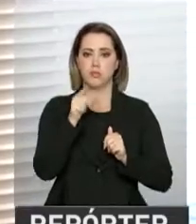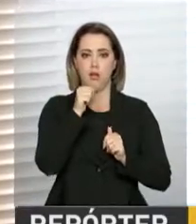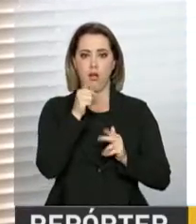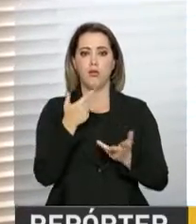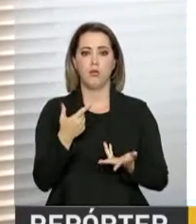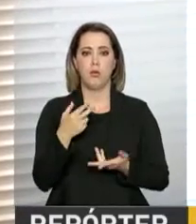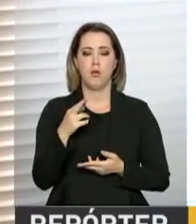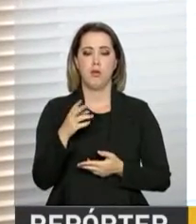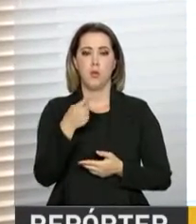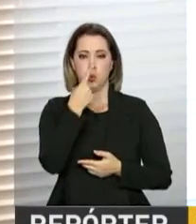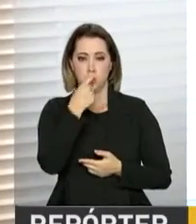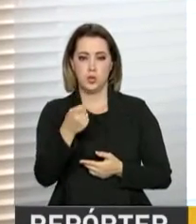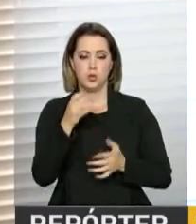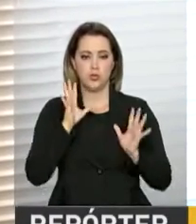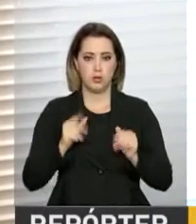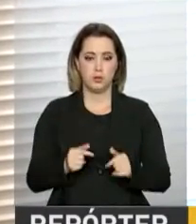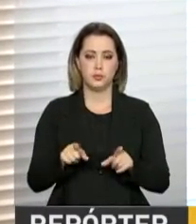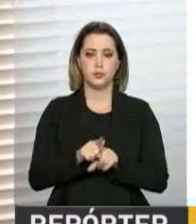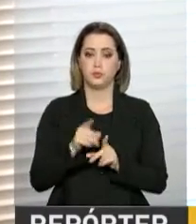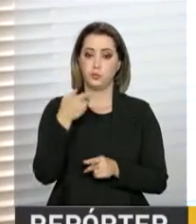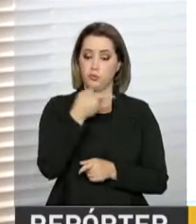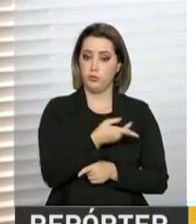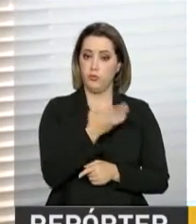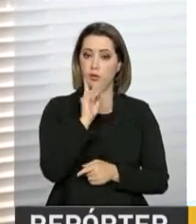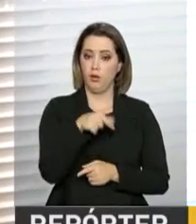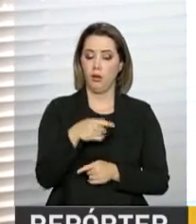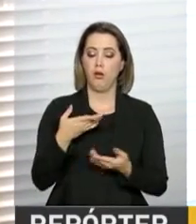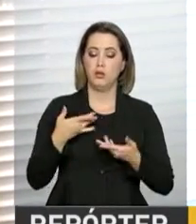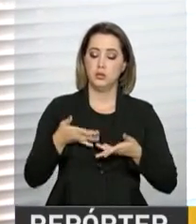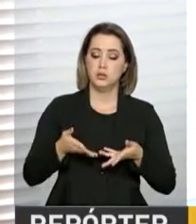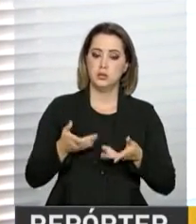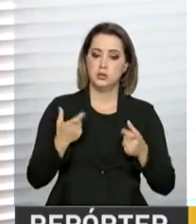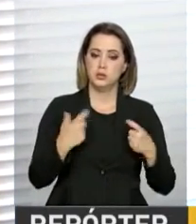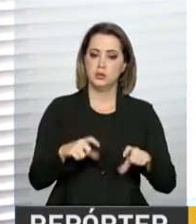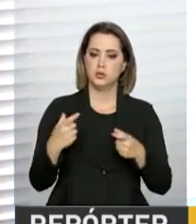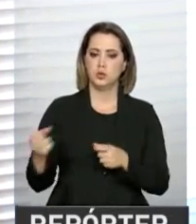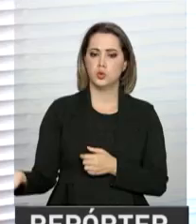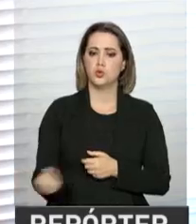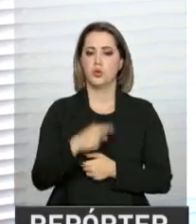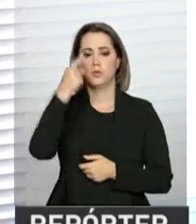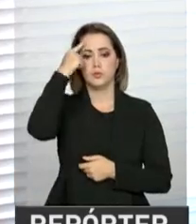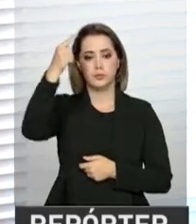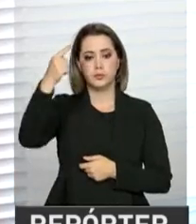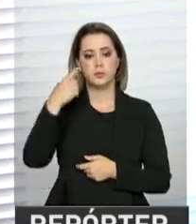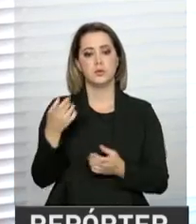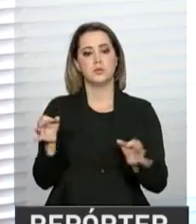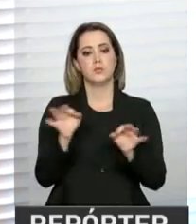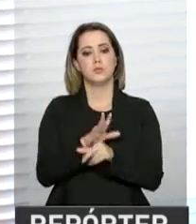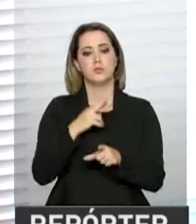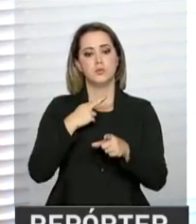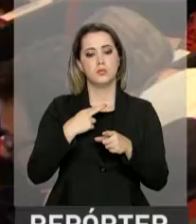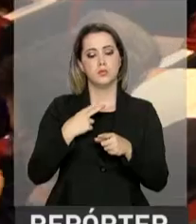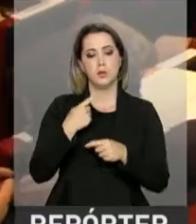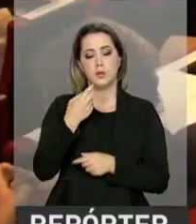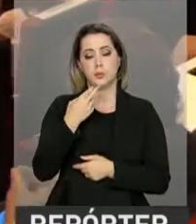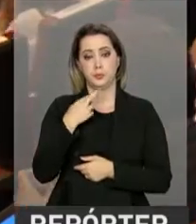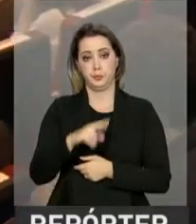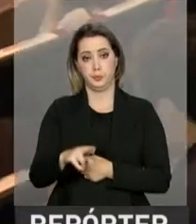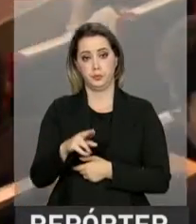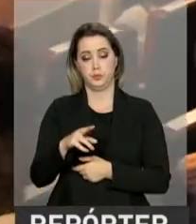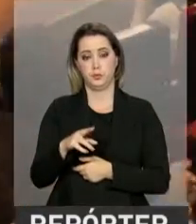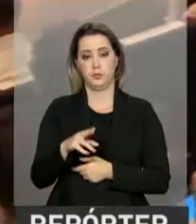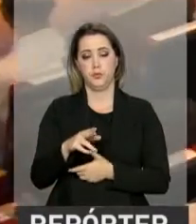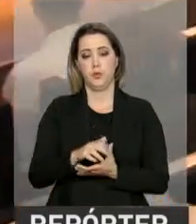assim altamente propício para o desenvolvimento de novas ideias e novas soluções sustentáveis. E o